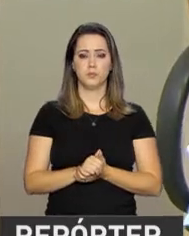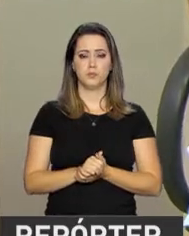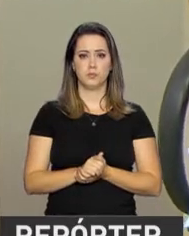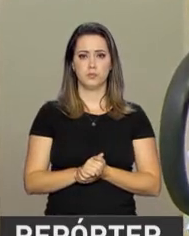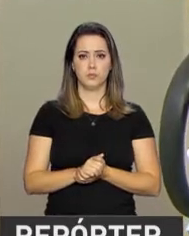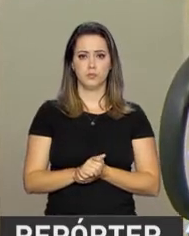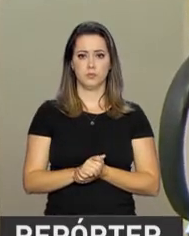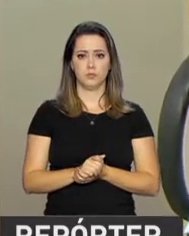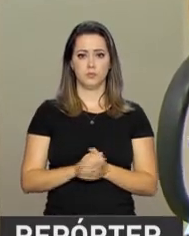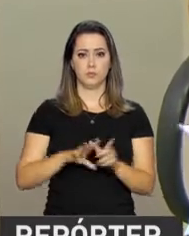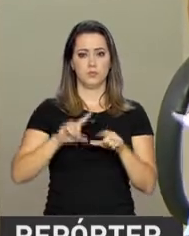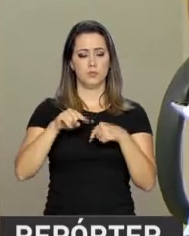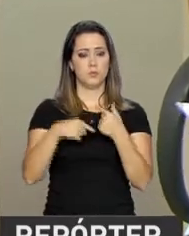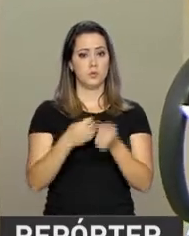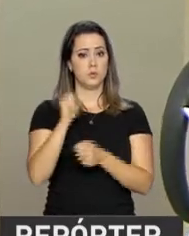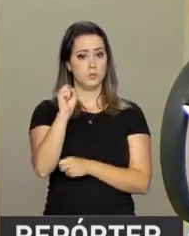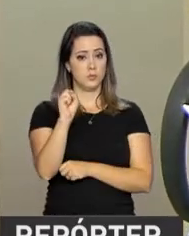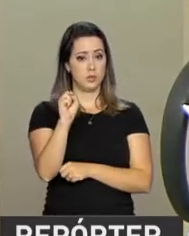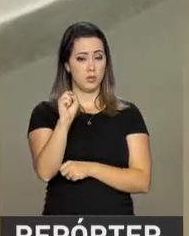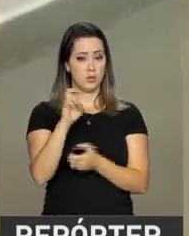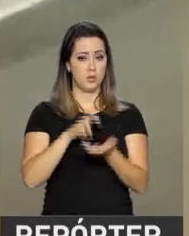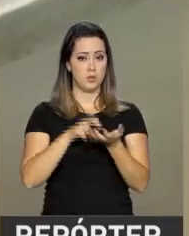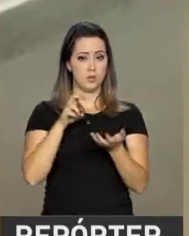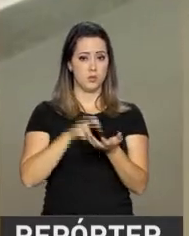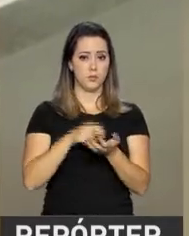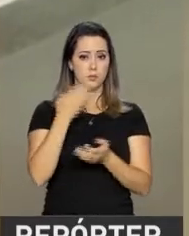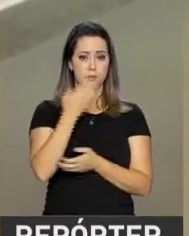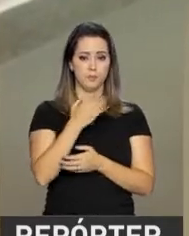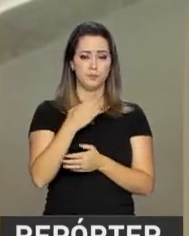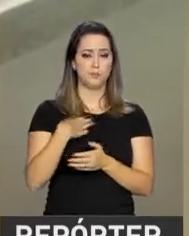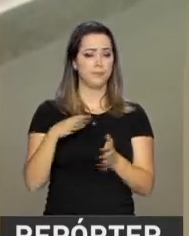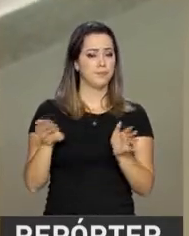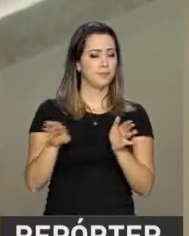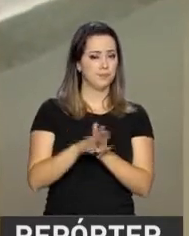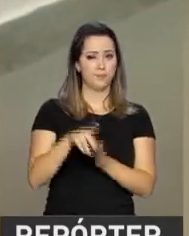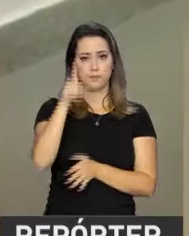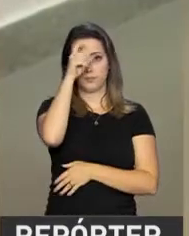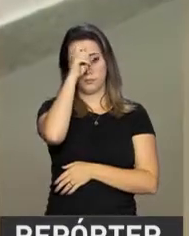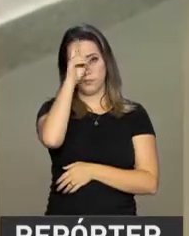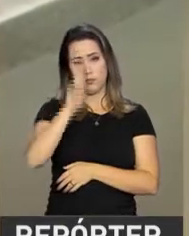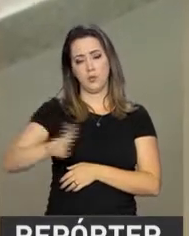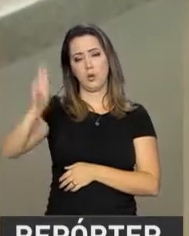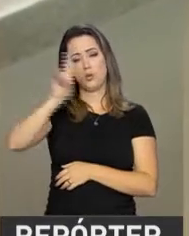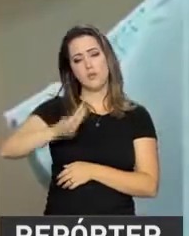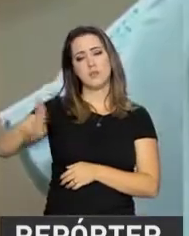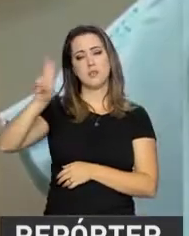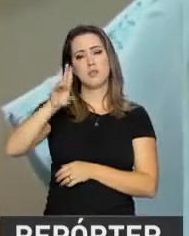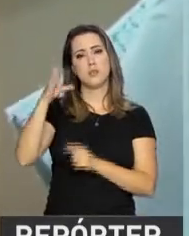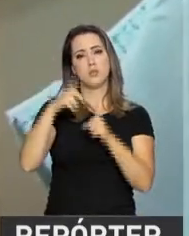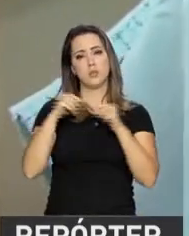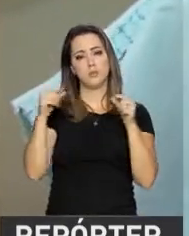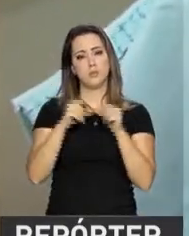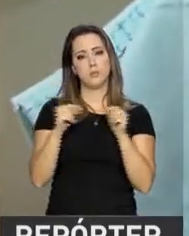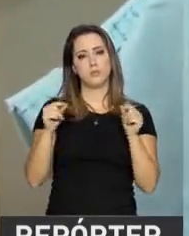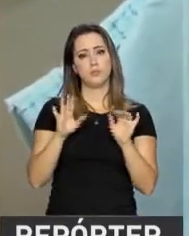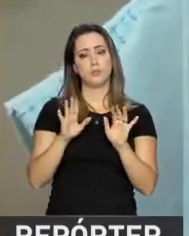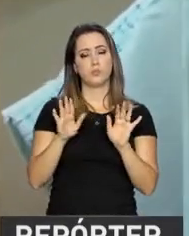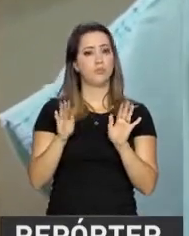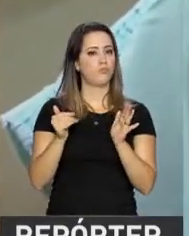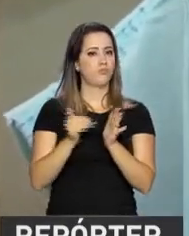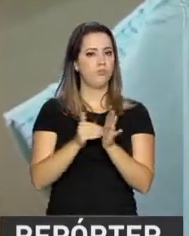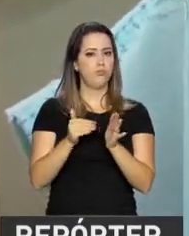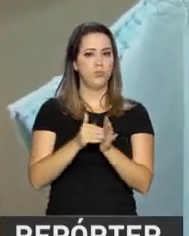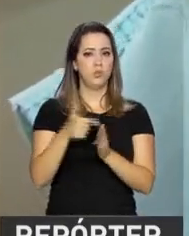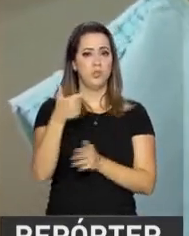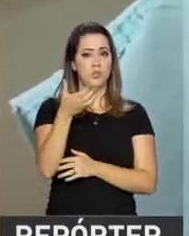pouco depois das 8 horas da manhã dona maria já estava no hospital universitário de brasília para a última das 26